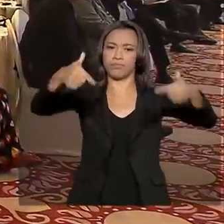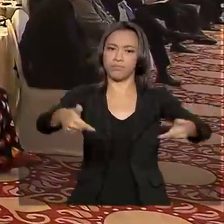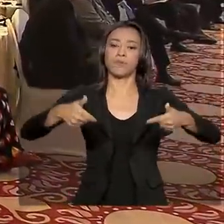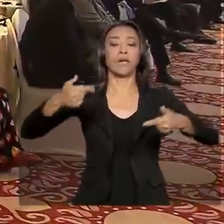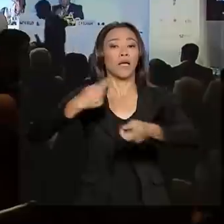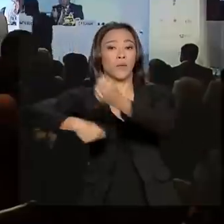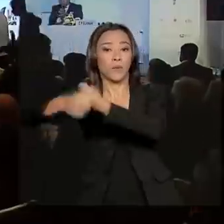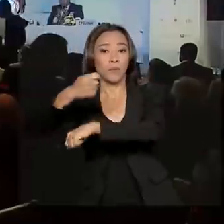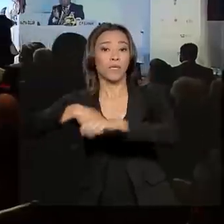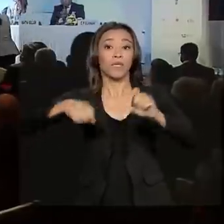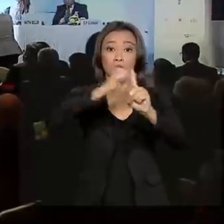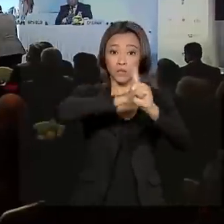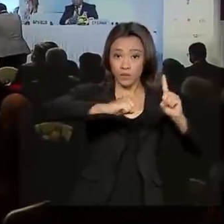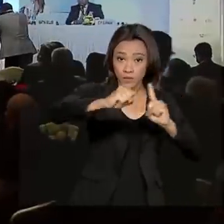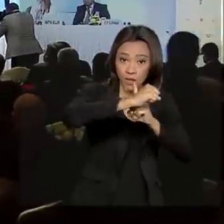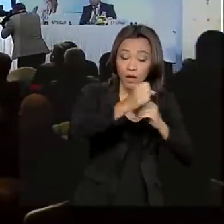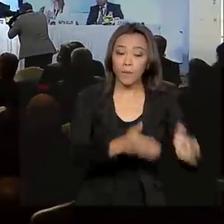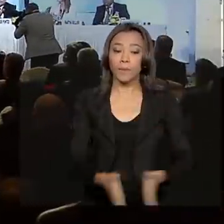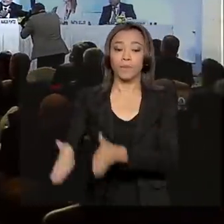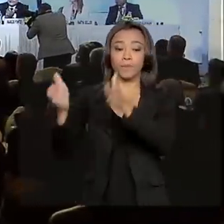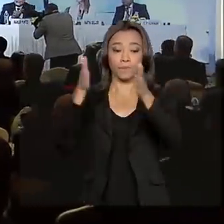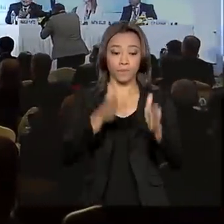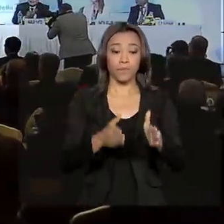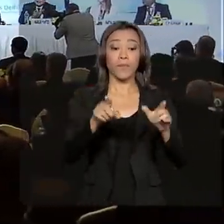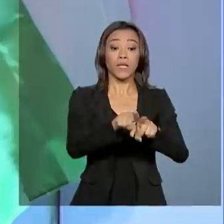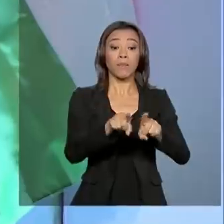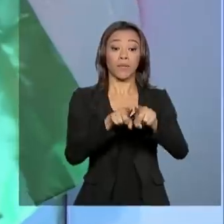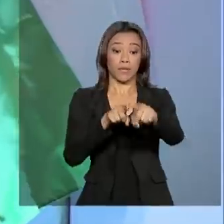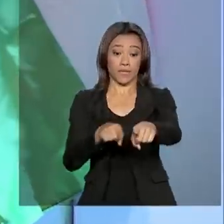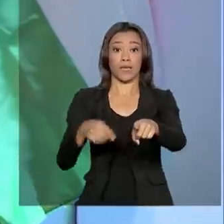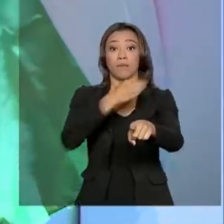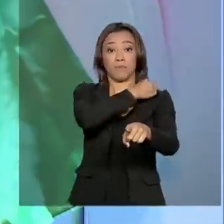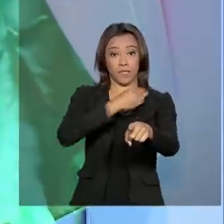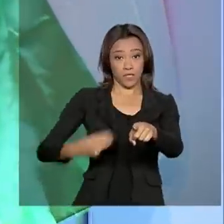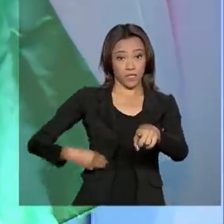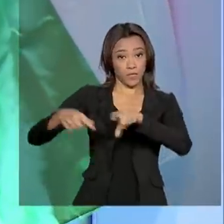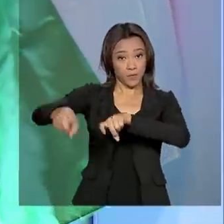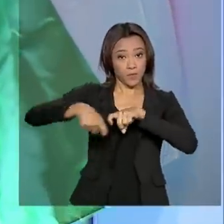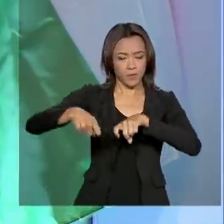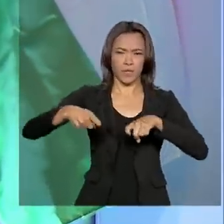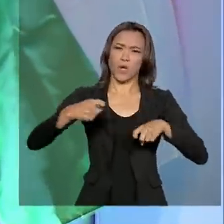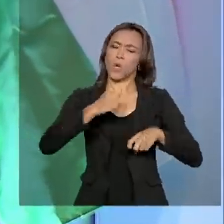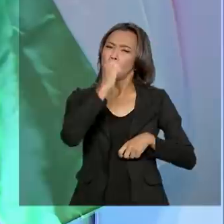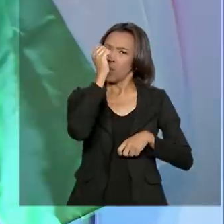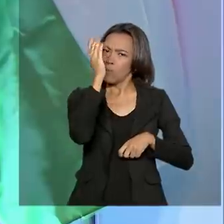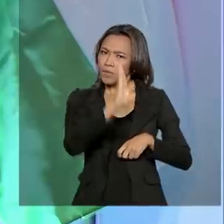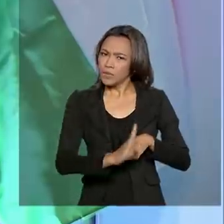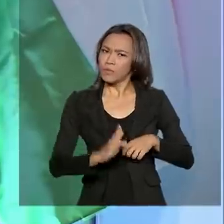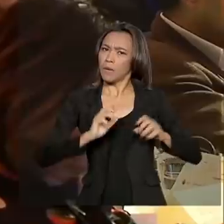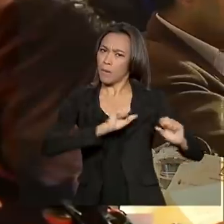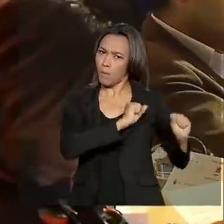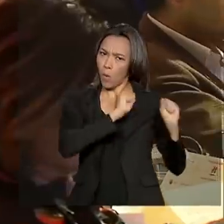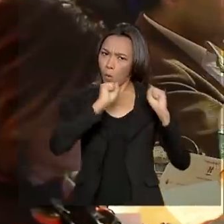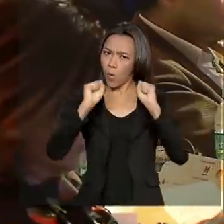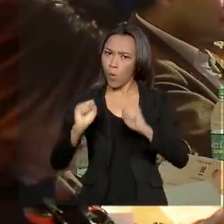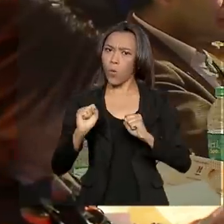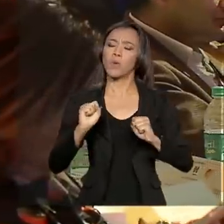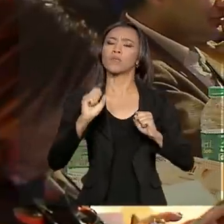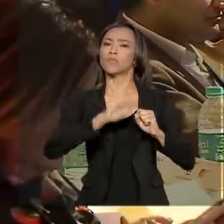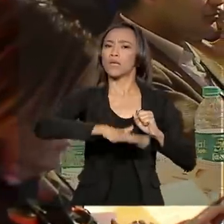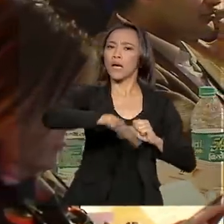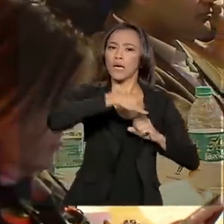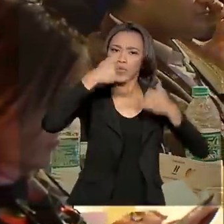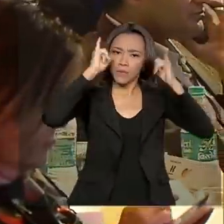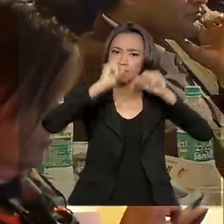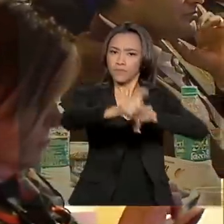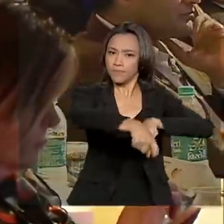duas nações. Para a ministra da Agricultura, Tereza Cristina, o Brasil já é uma potência agropecuária, mas pode crescer ainda